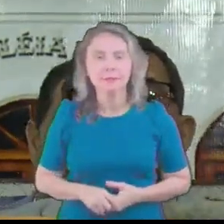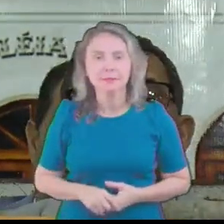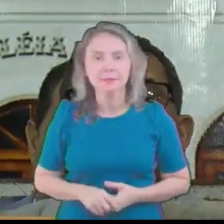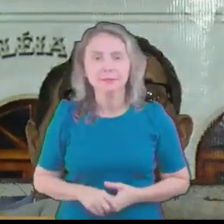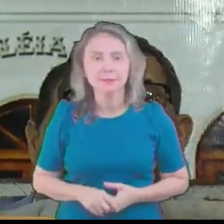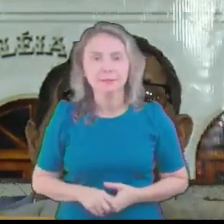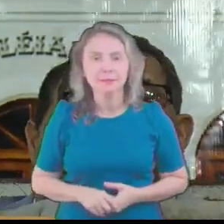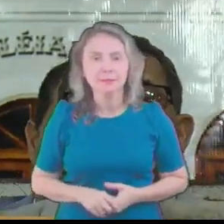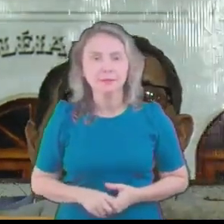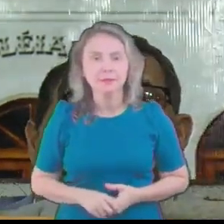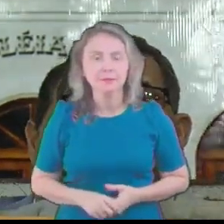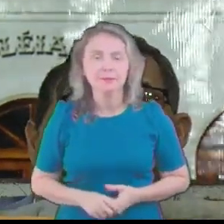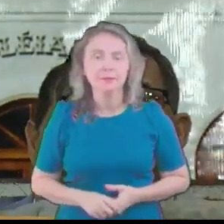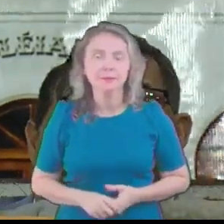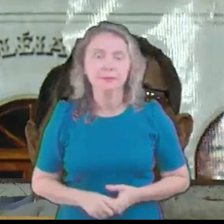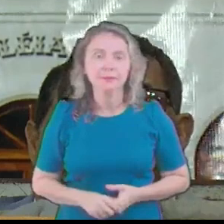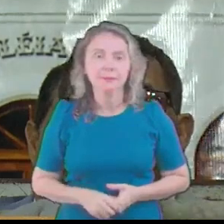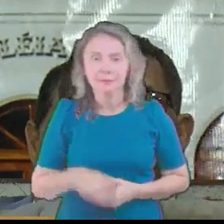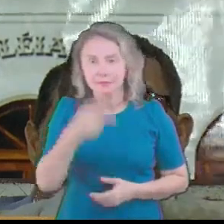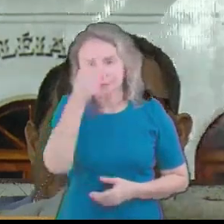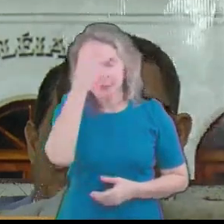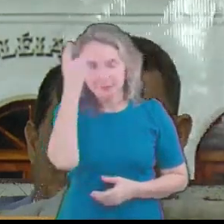O maior exemplo de adoração, irmãos,